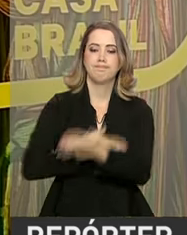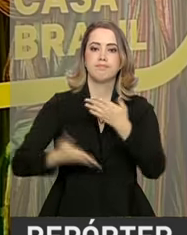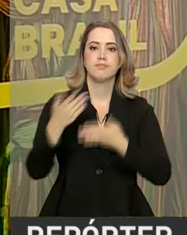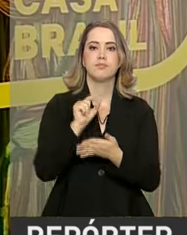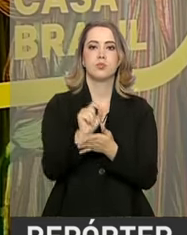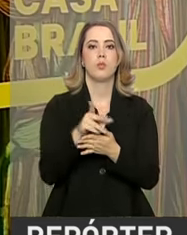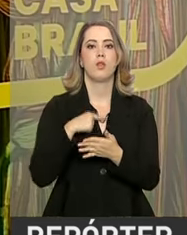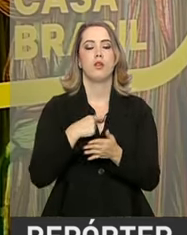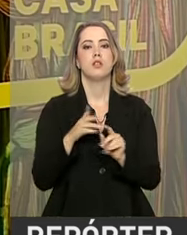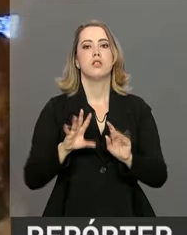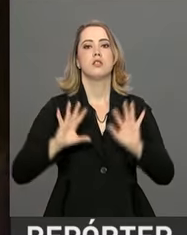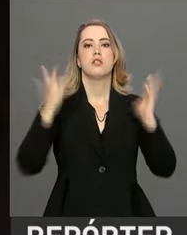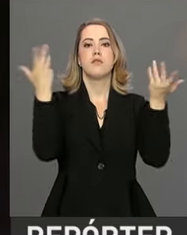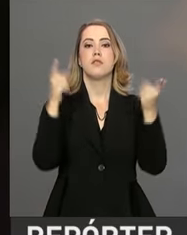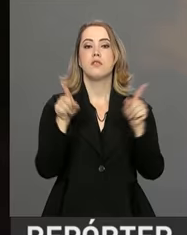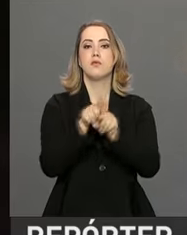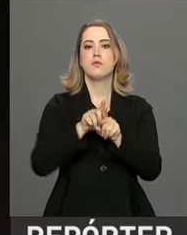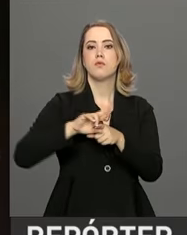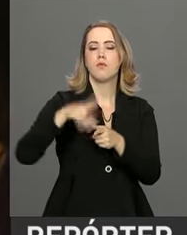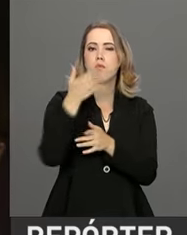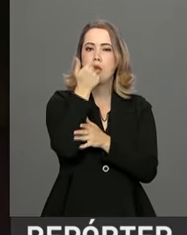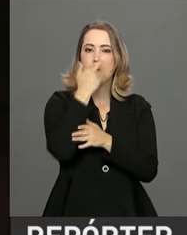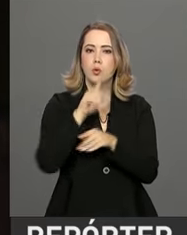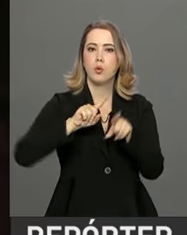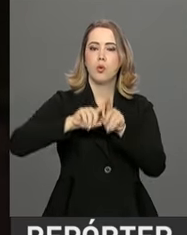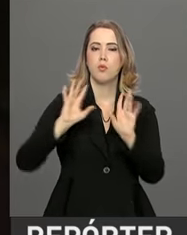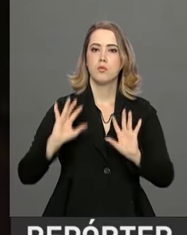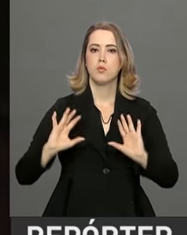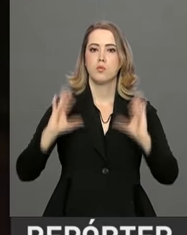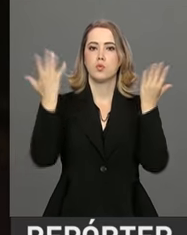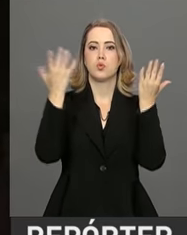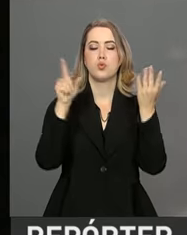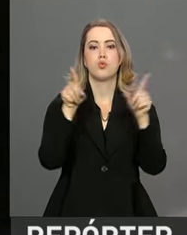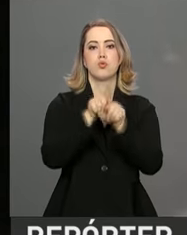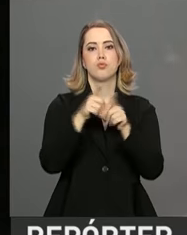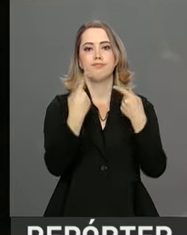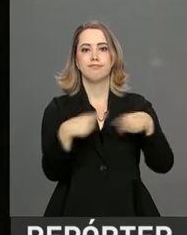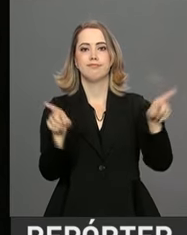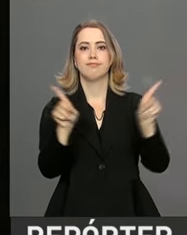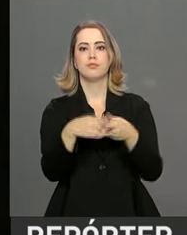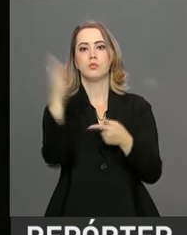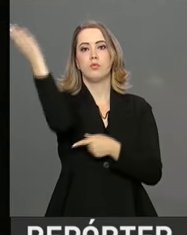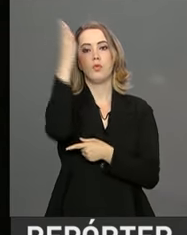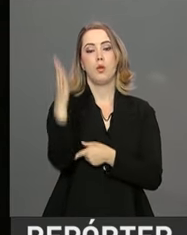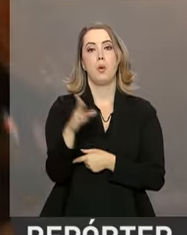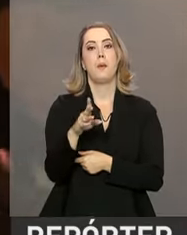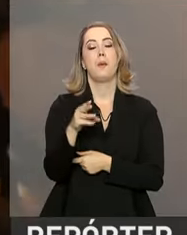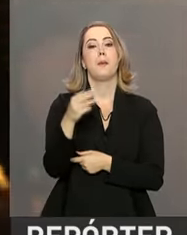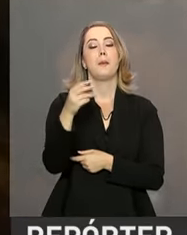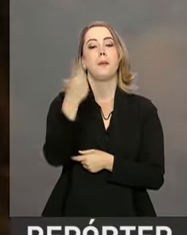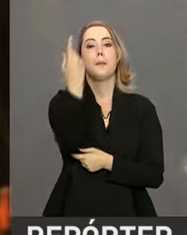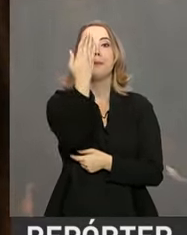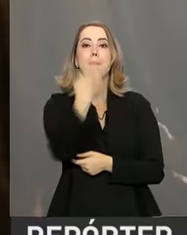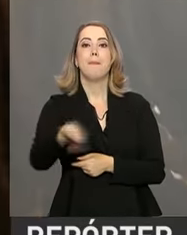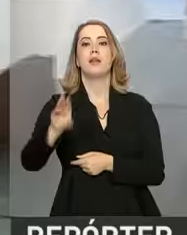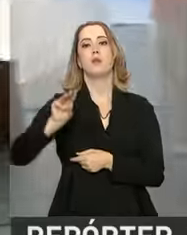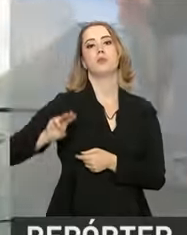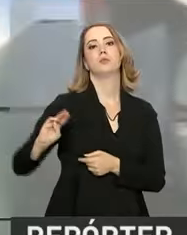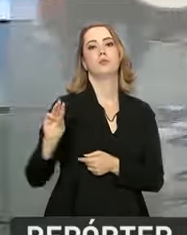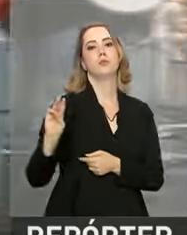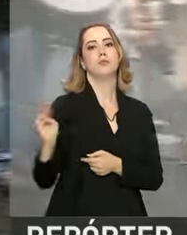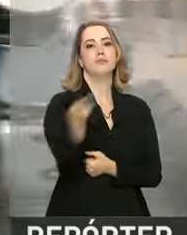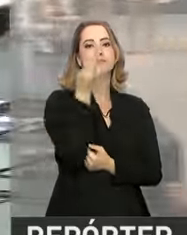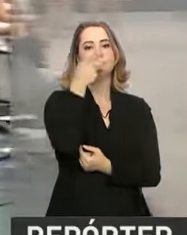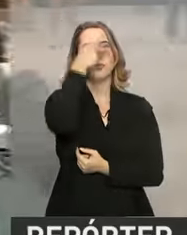eventos Exposições gastronomia típica e shows musicais dos ritmos brasileiros a marca de meio milhão de visitantes foi atingida na última